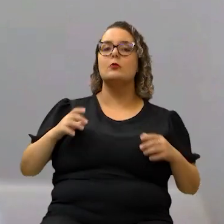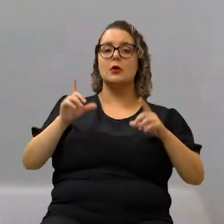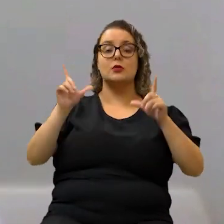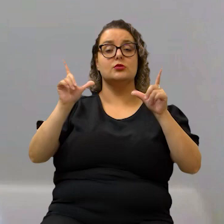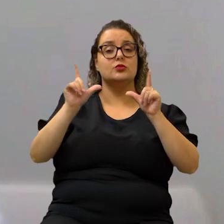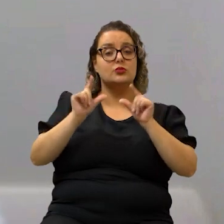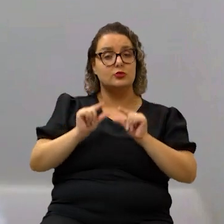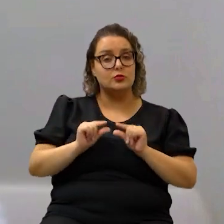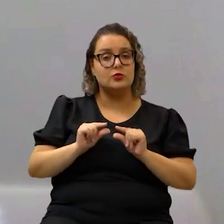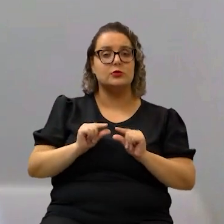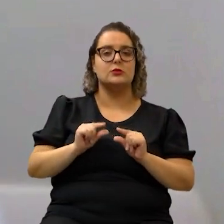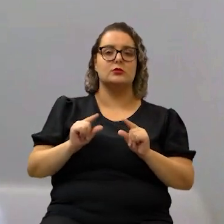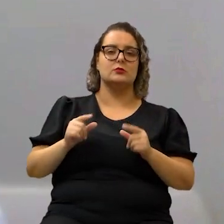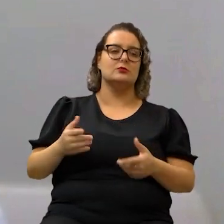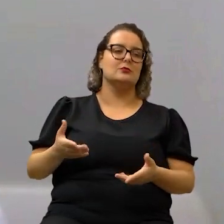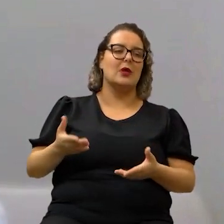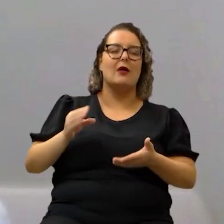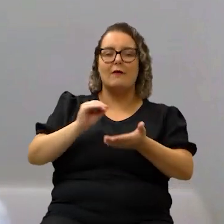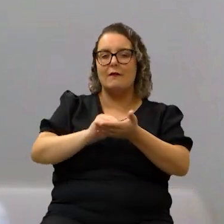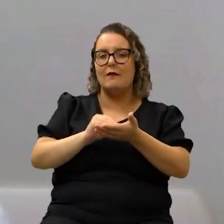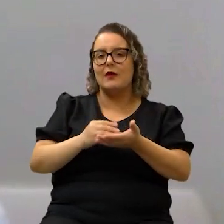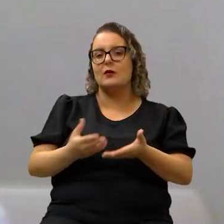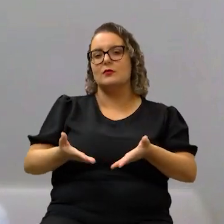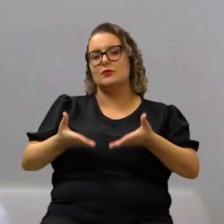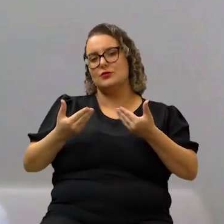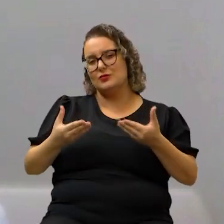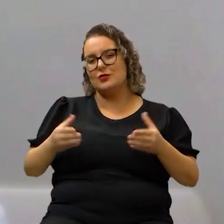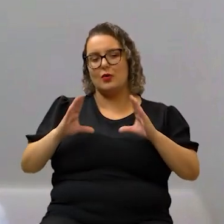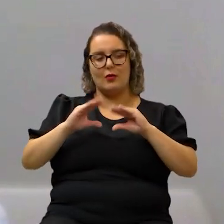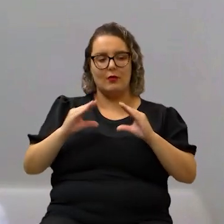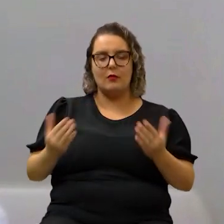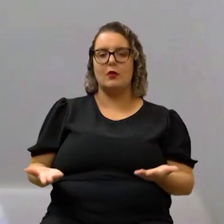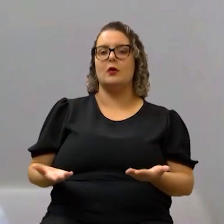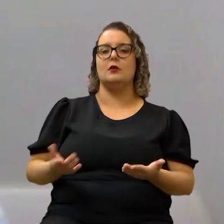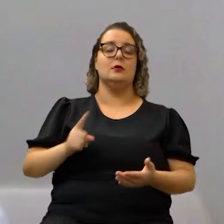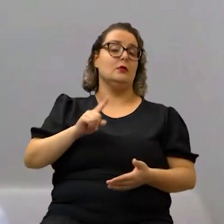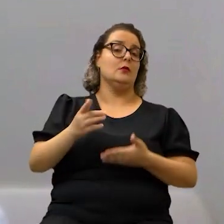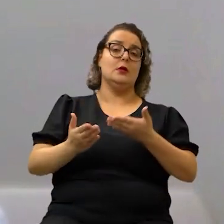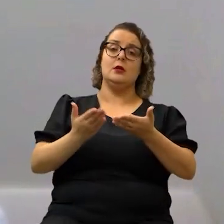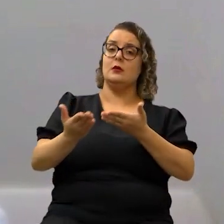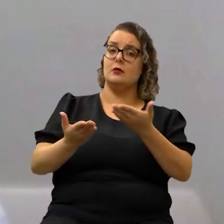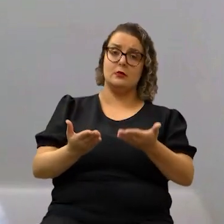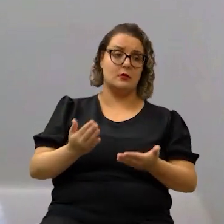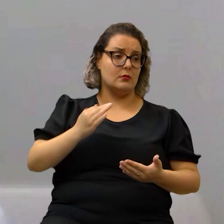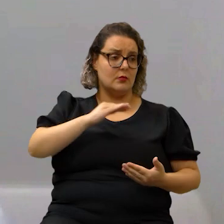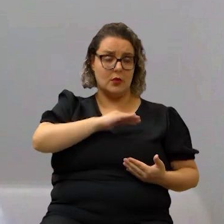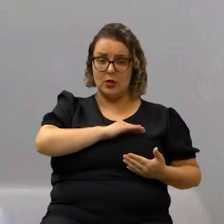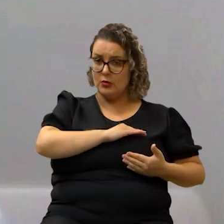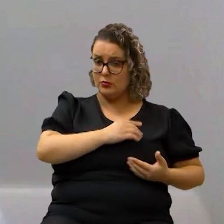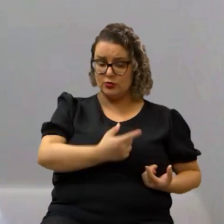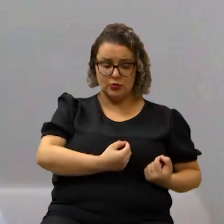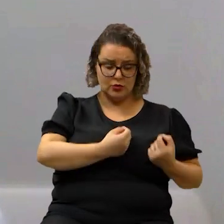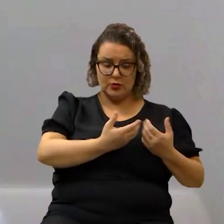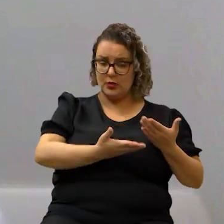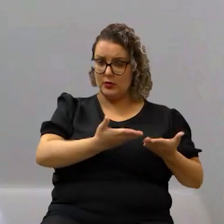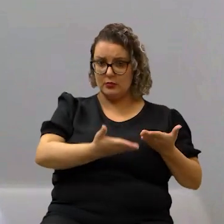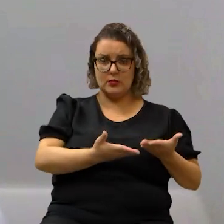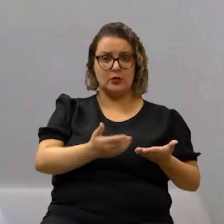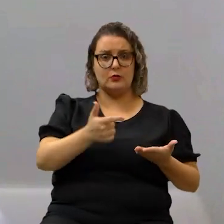diminuição do desconforto pós-operatório. Então, assim, não se faz tratamento de câncer de mama sem uma